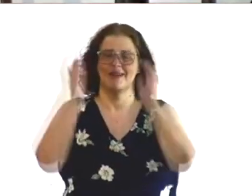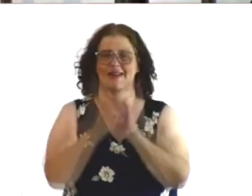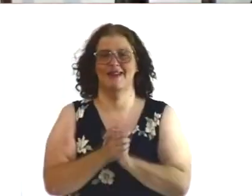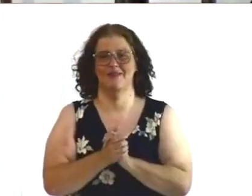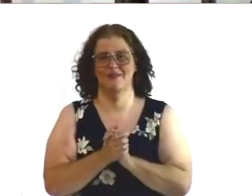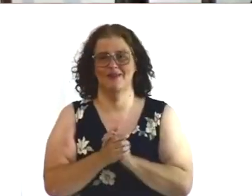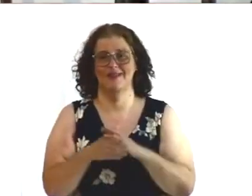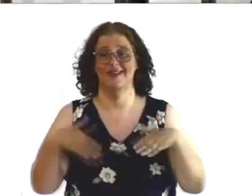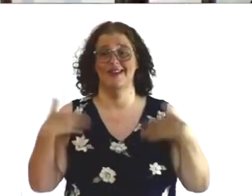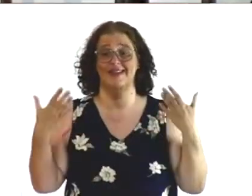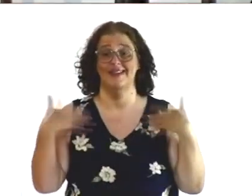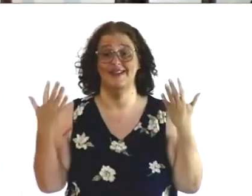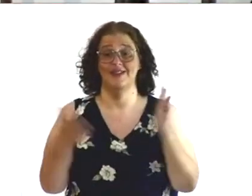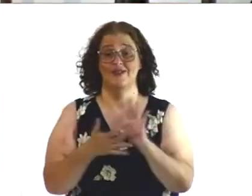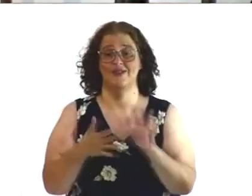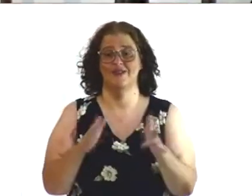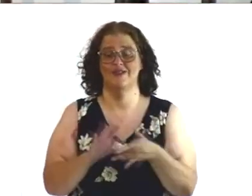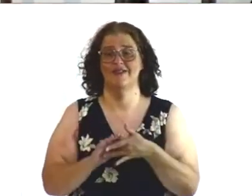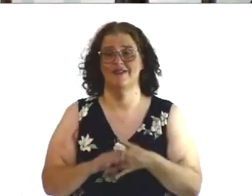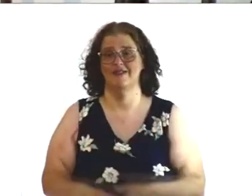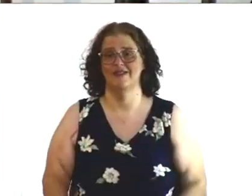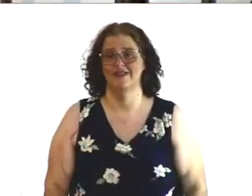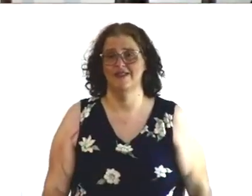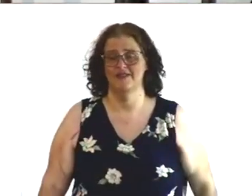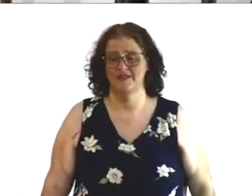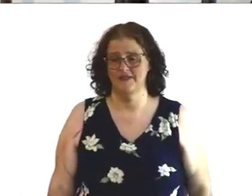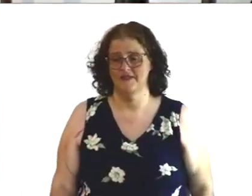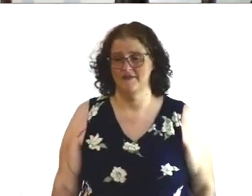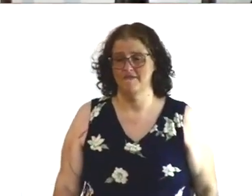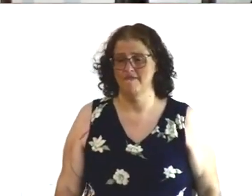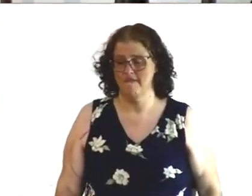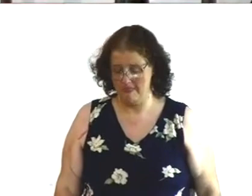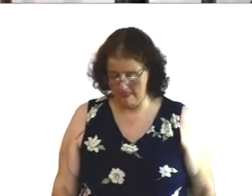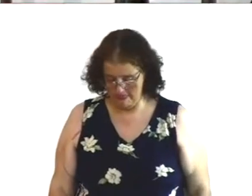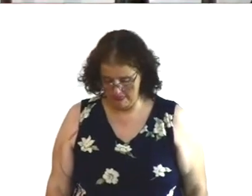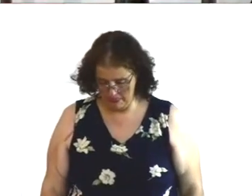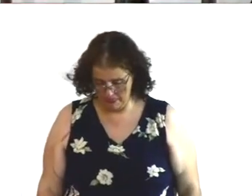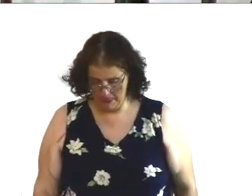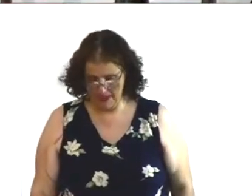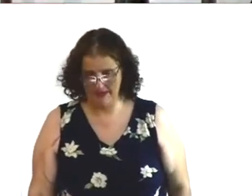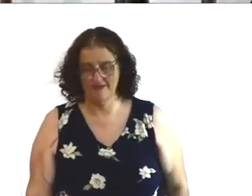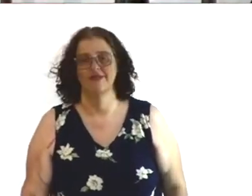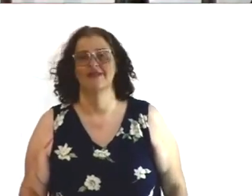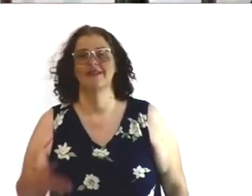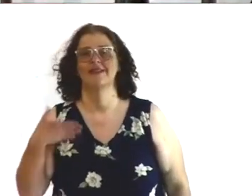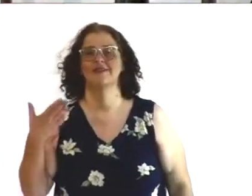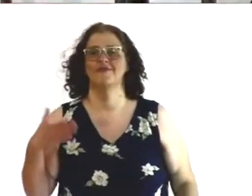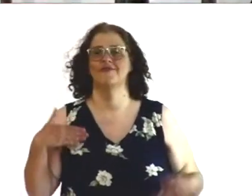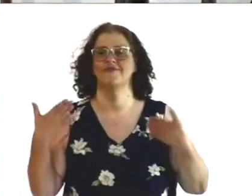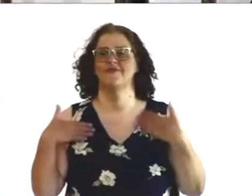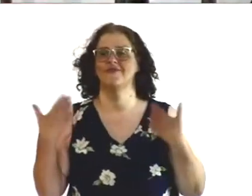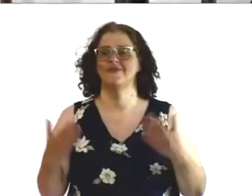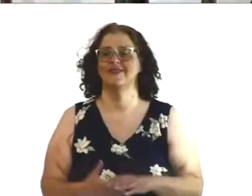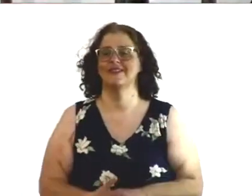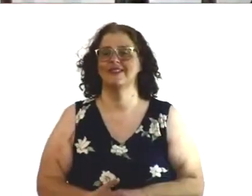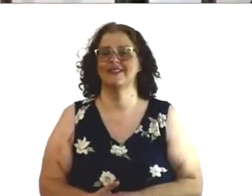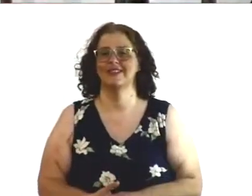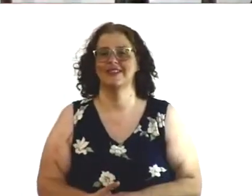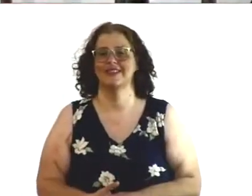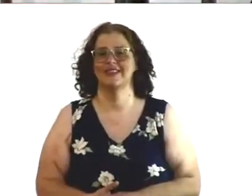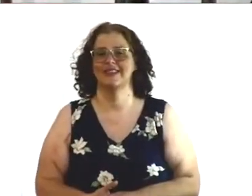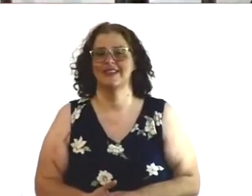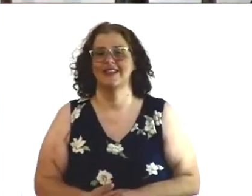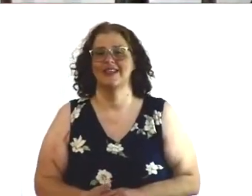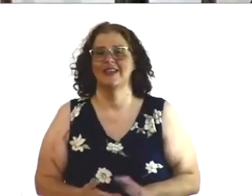Se não foi no dia 25 de dezembro, e certamente não foi, Ele veio, isso é fato. Existe uma plenitude de tempos, o Senhor